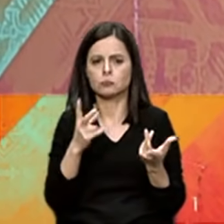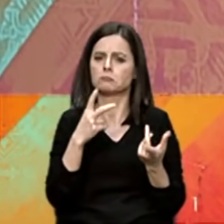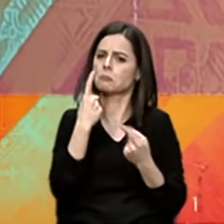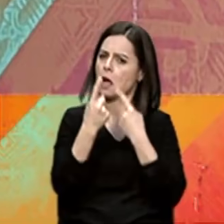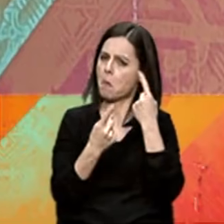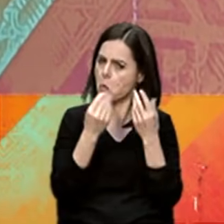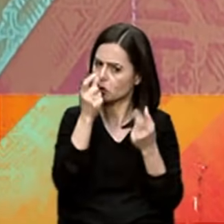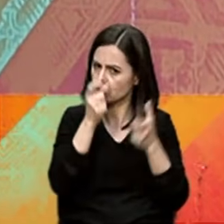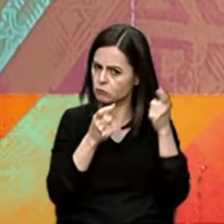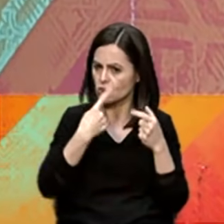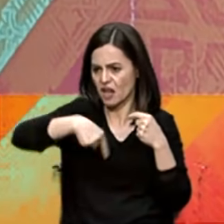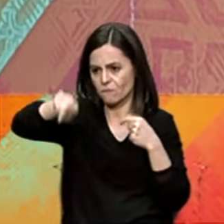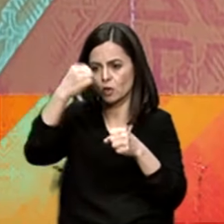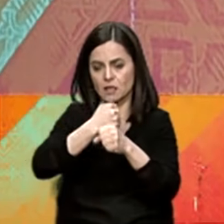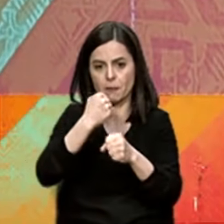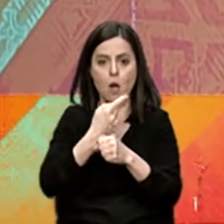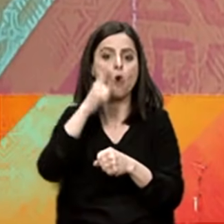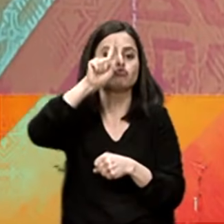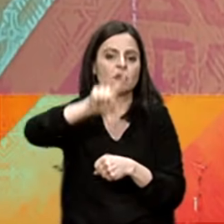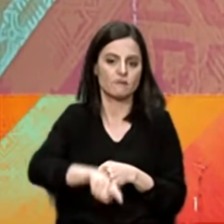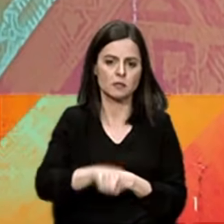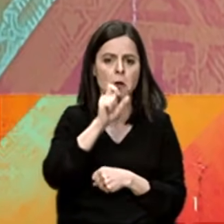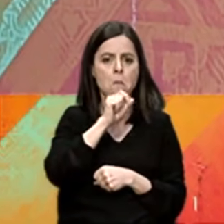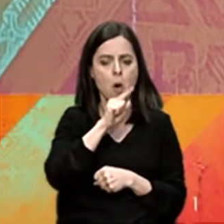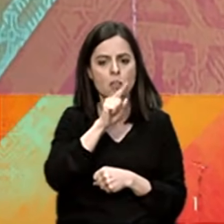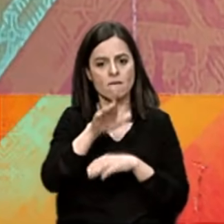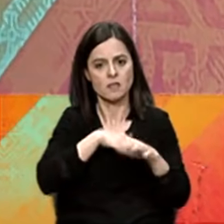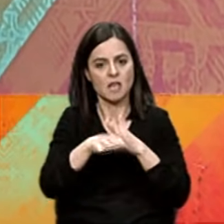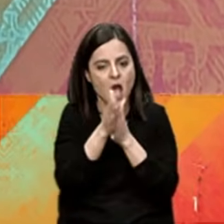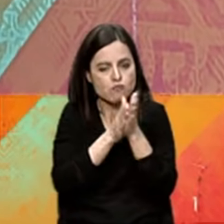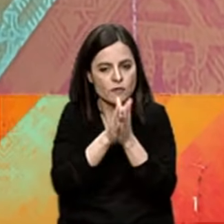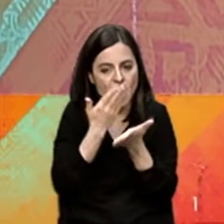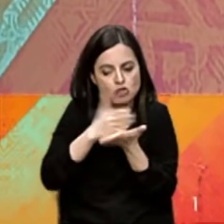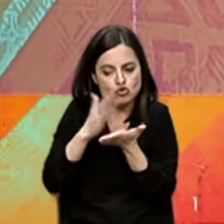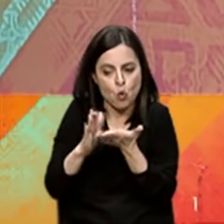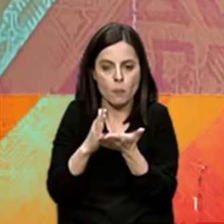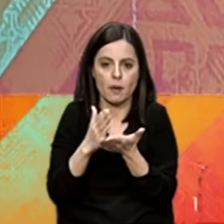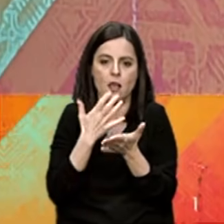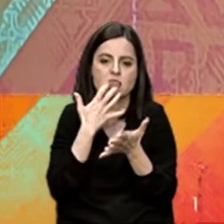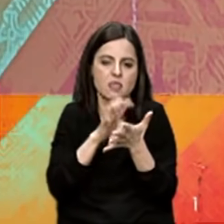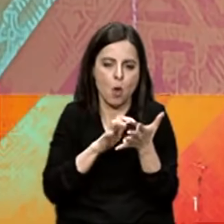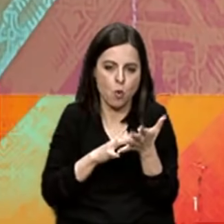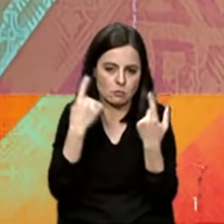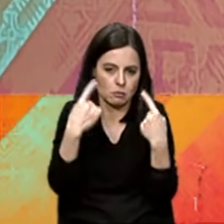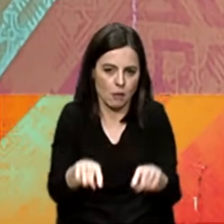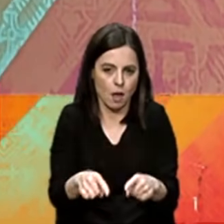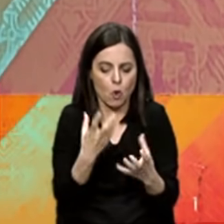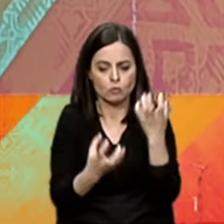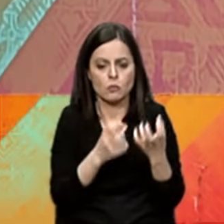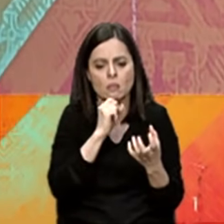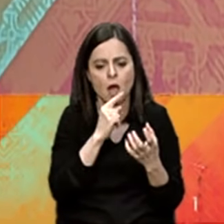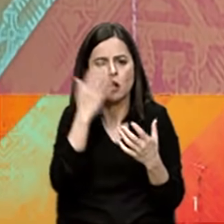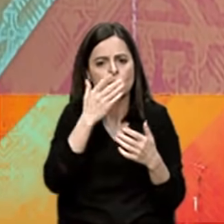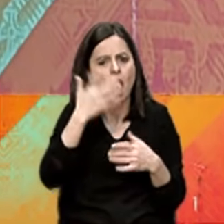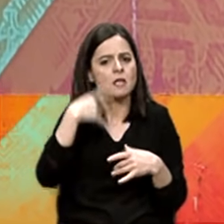já regressou ao trabalho, também podem fazer aproveitando umas sobras de arroz que tenham cozido e levar no dia seguinte para o